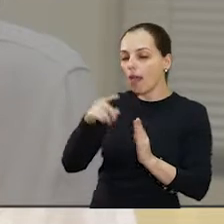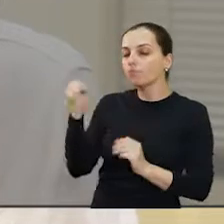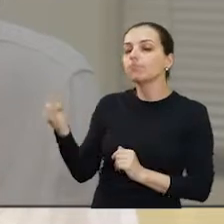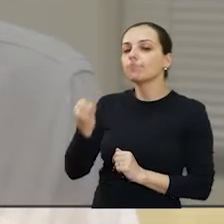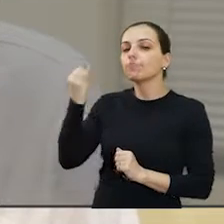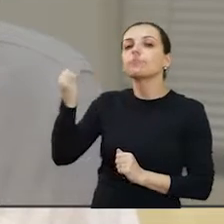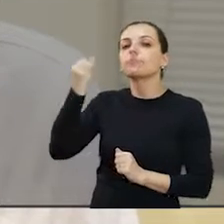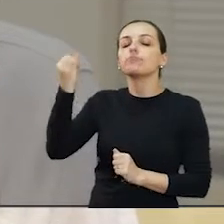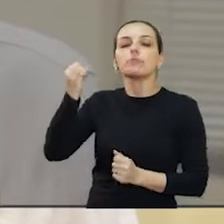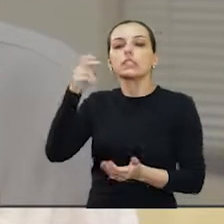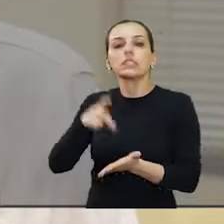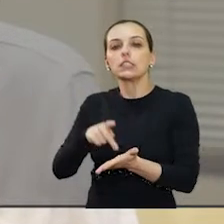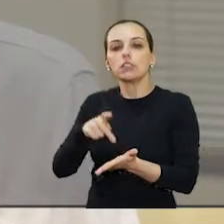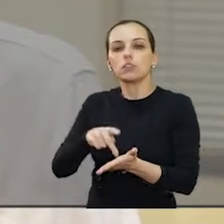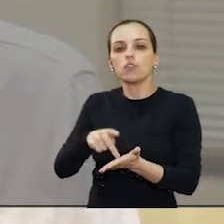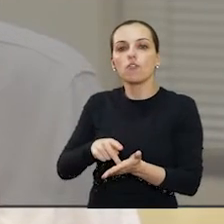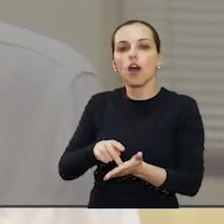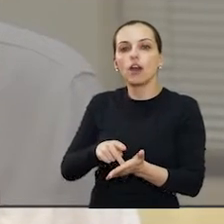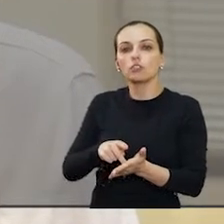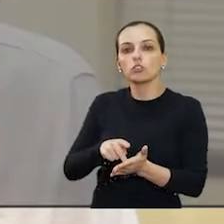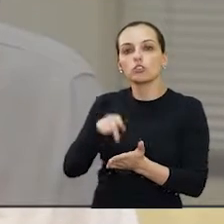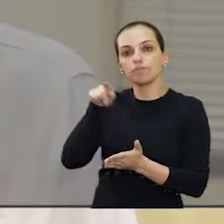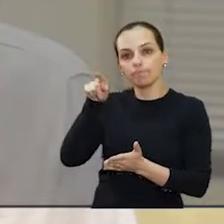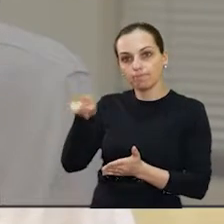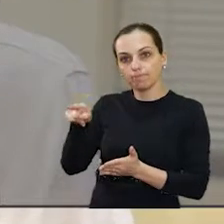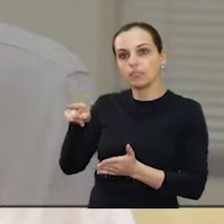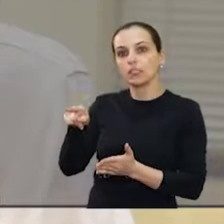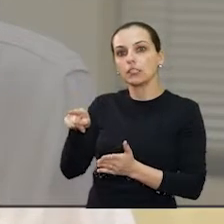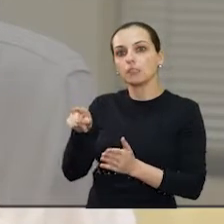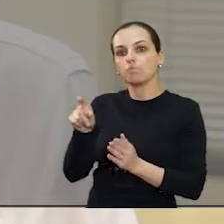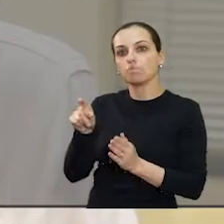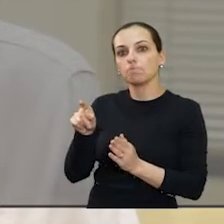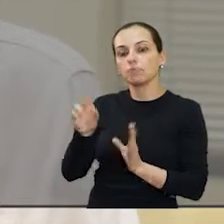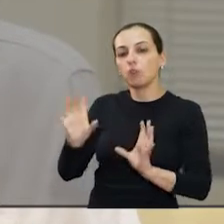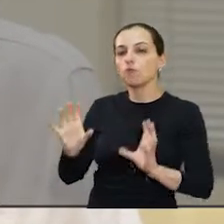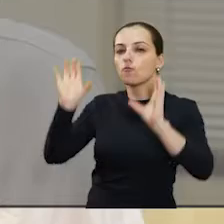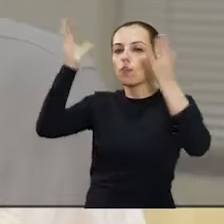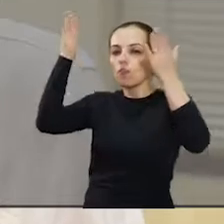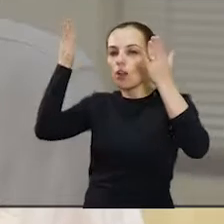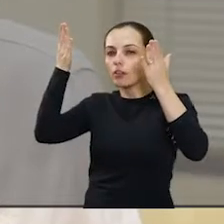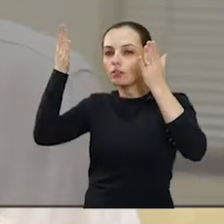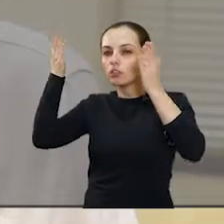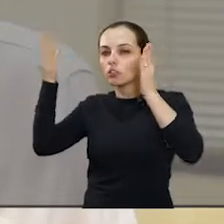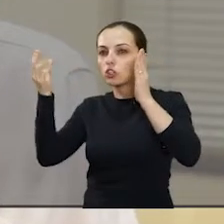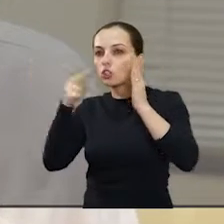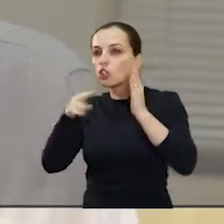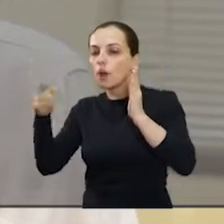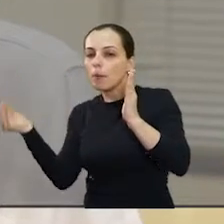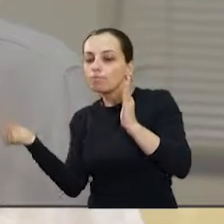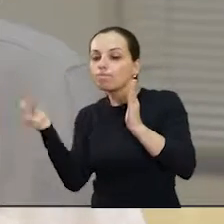bom você ter cidadãos que sejam lembrados permanentemente,